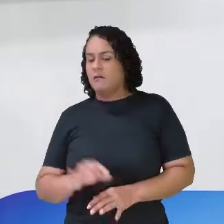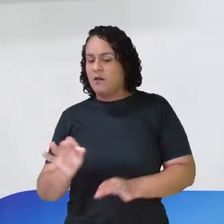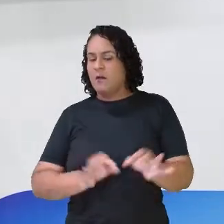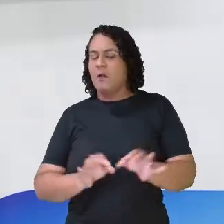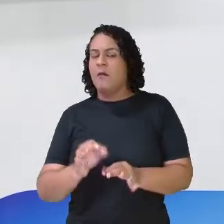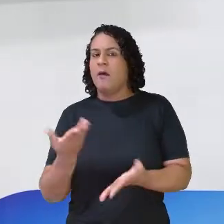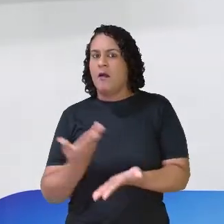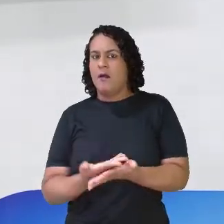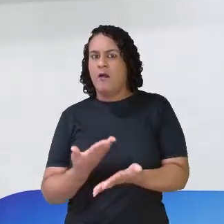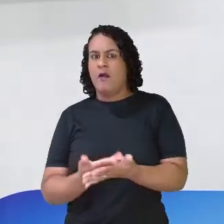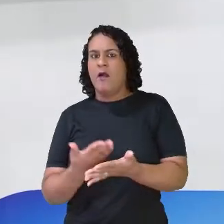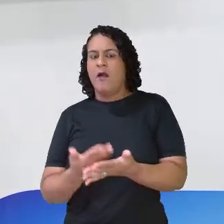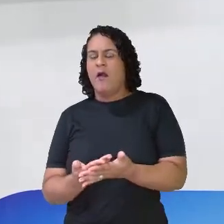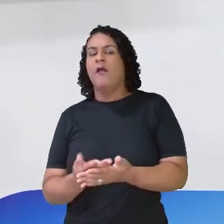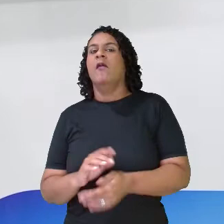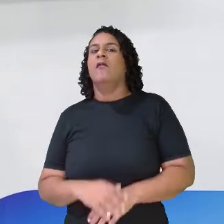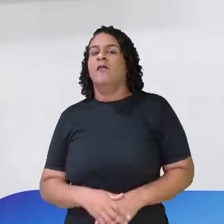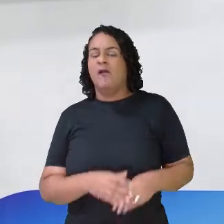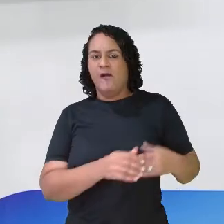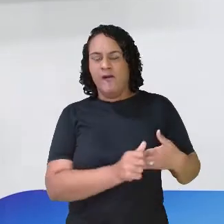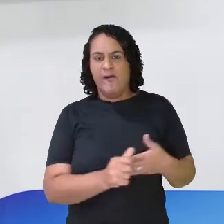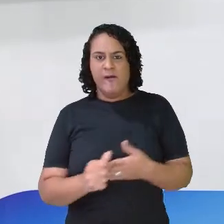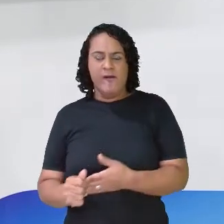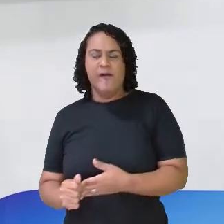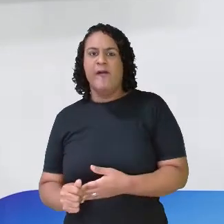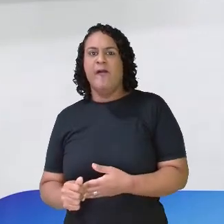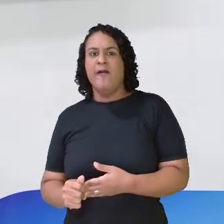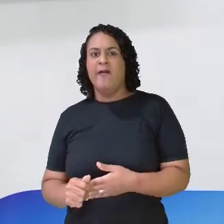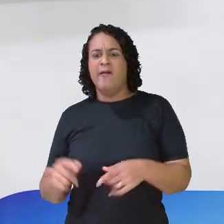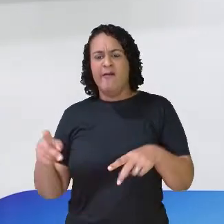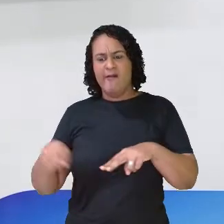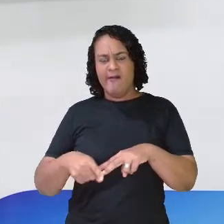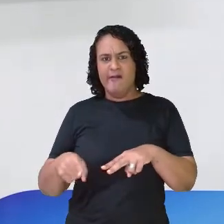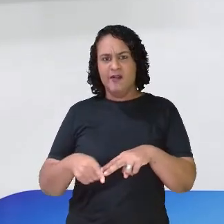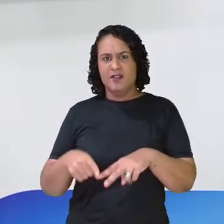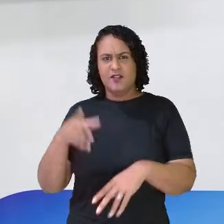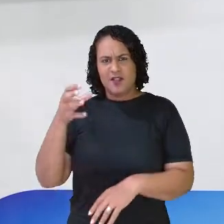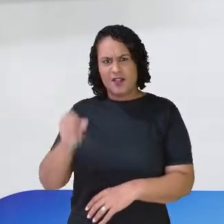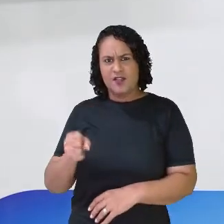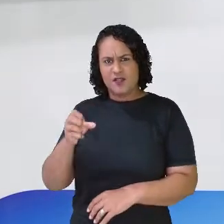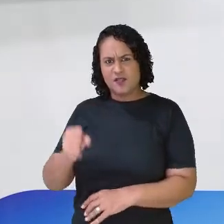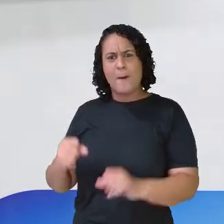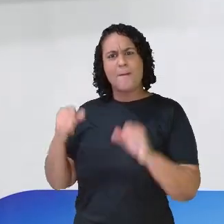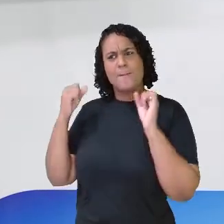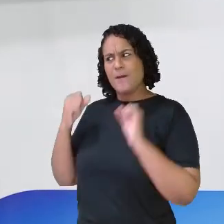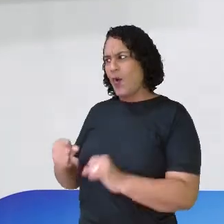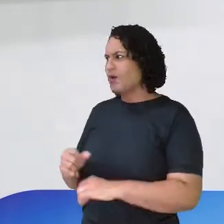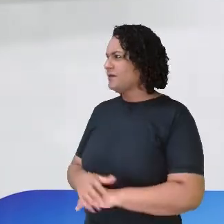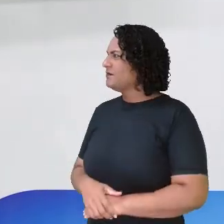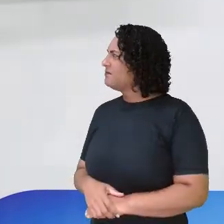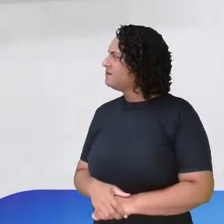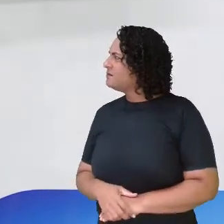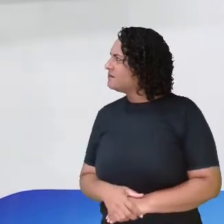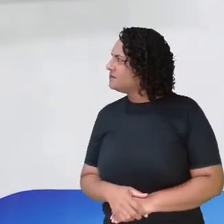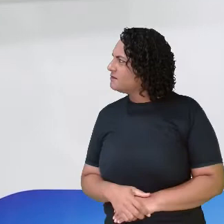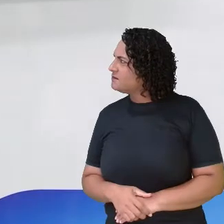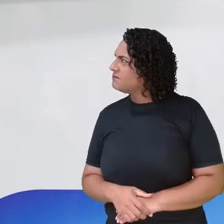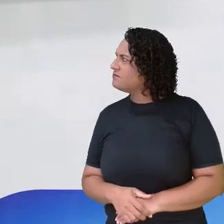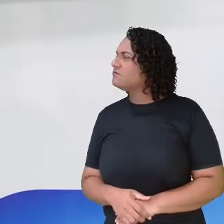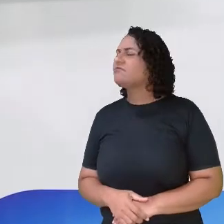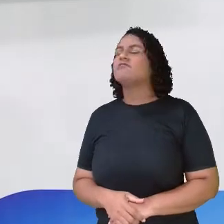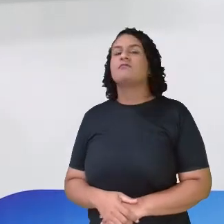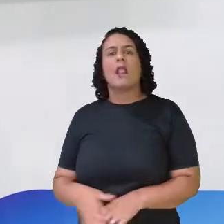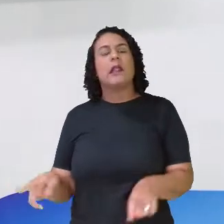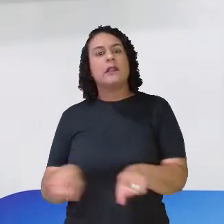vou trazer uma pizza de queijo, pode ser, será? Eu posso trazer uma pizza de queijo e de calabresa, porque eu